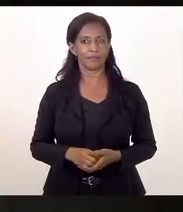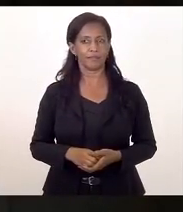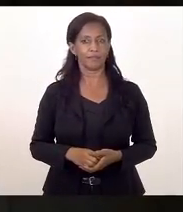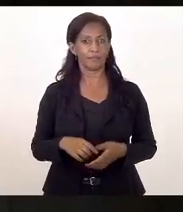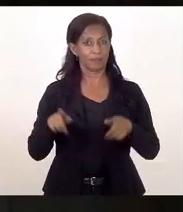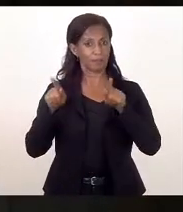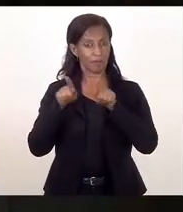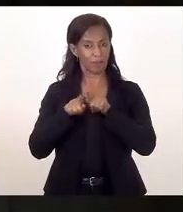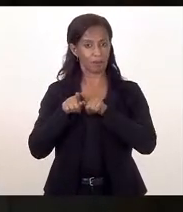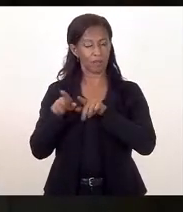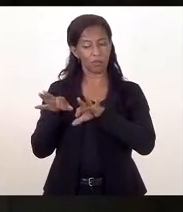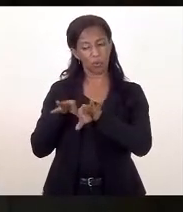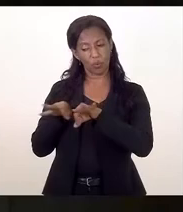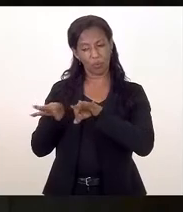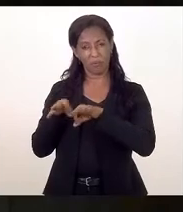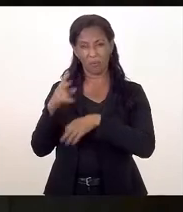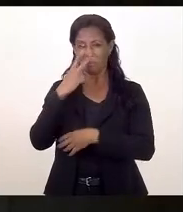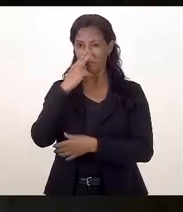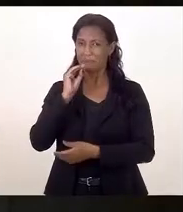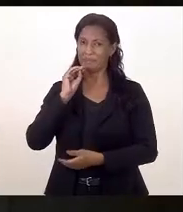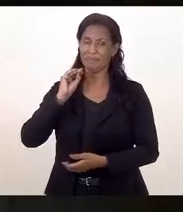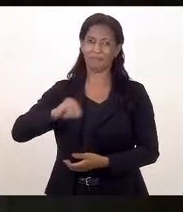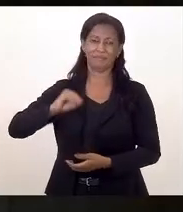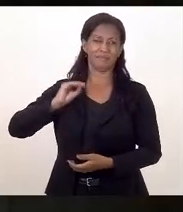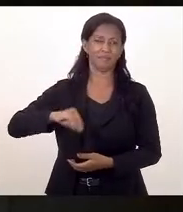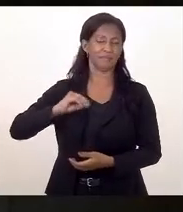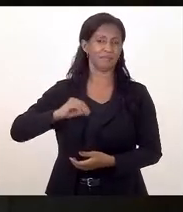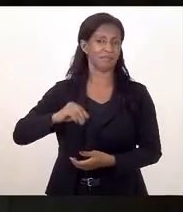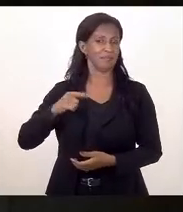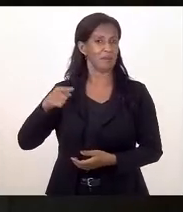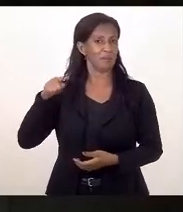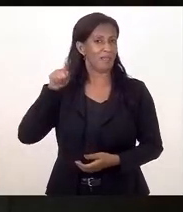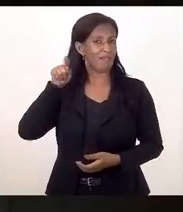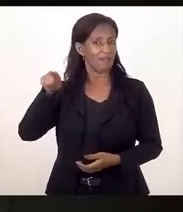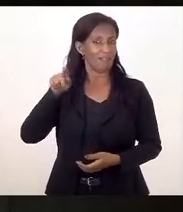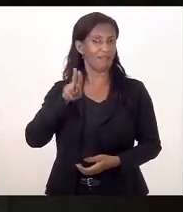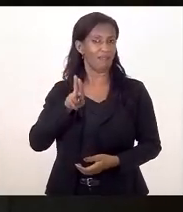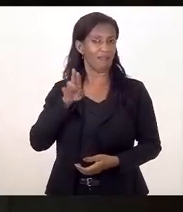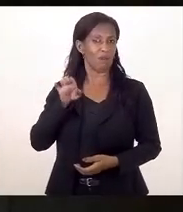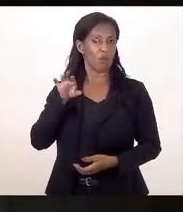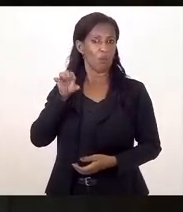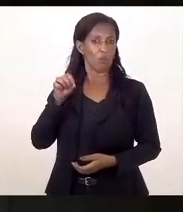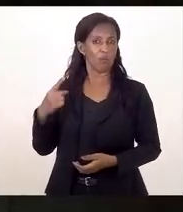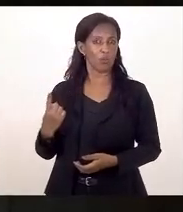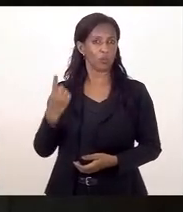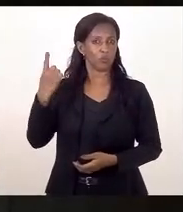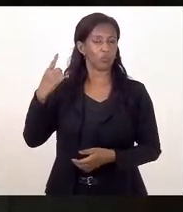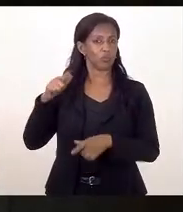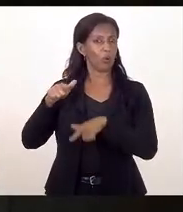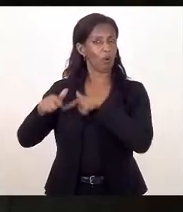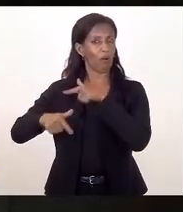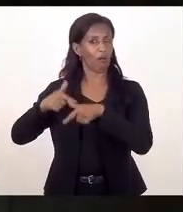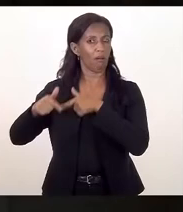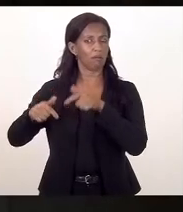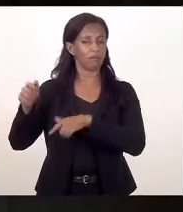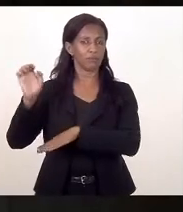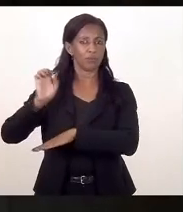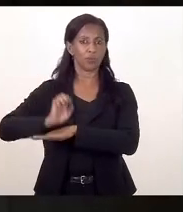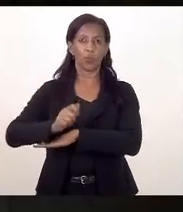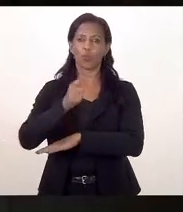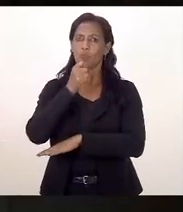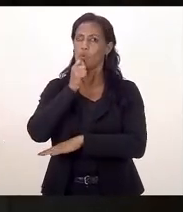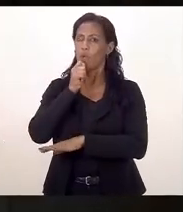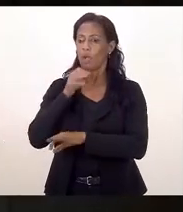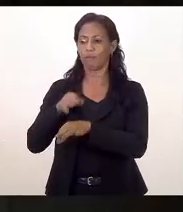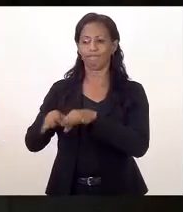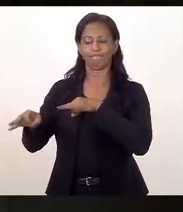de alguma forma discriminada. Porque é lá na UESO que estão os únicos servidores desse Estado que não tem um